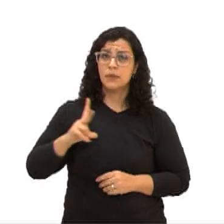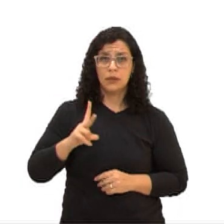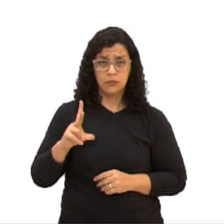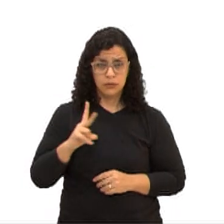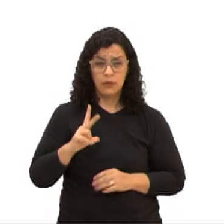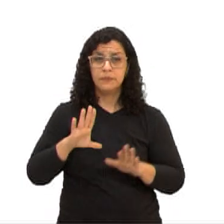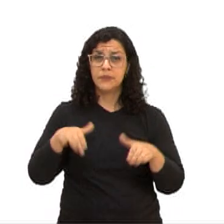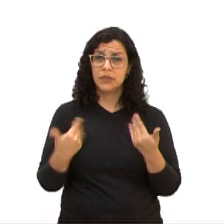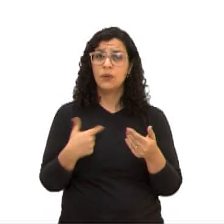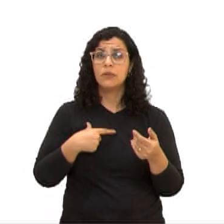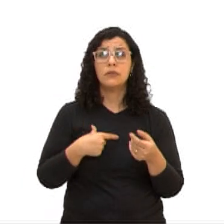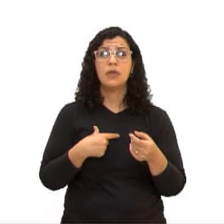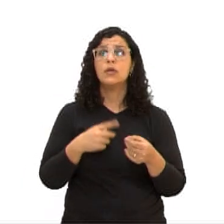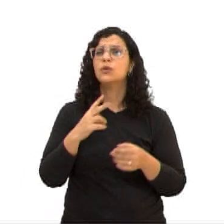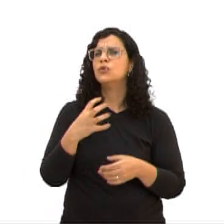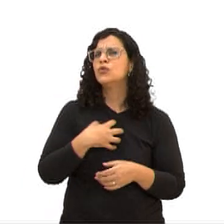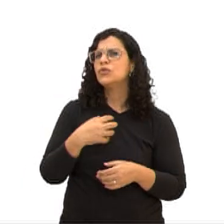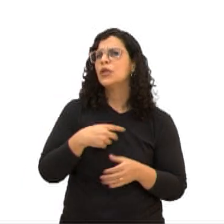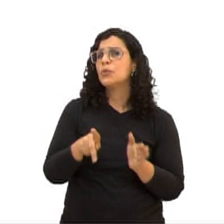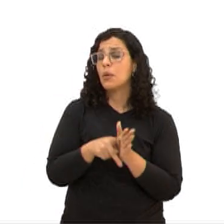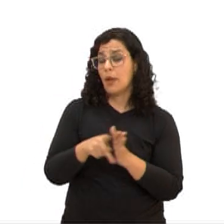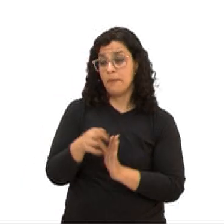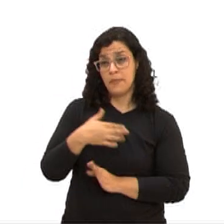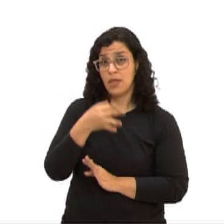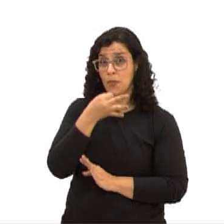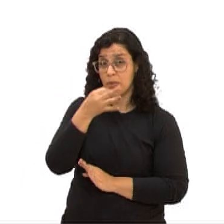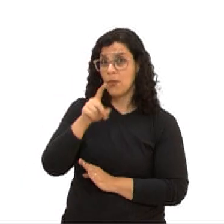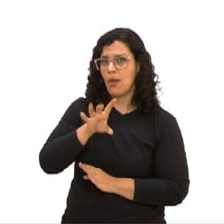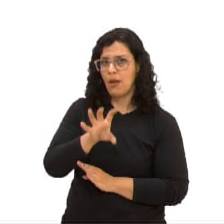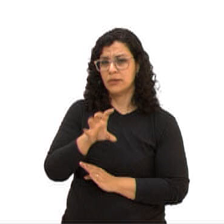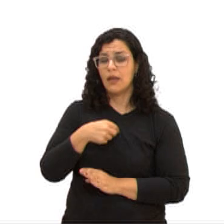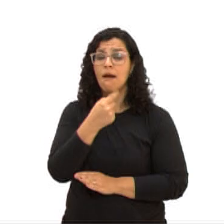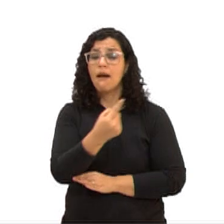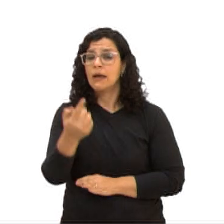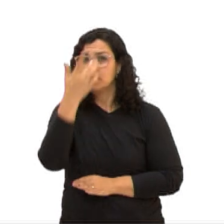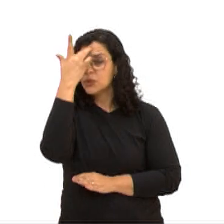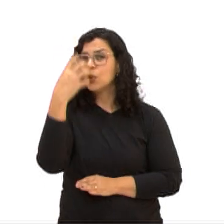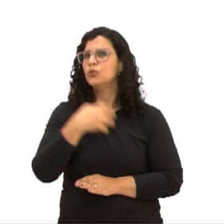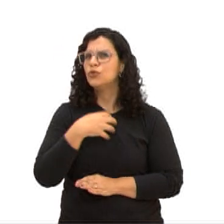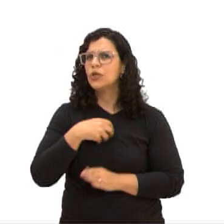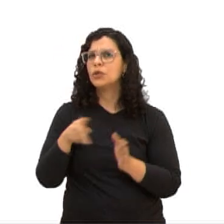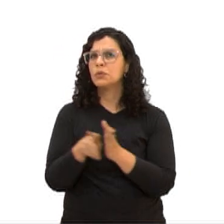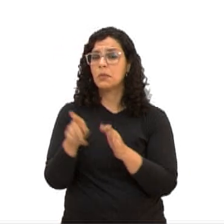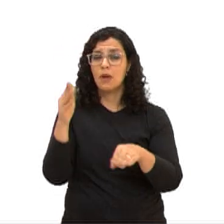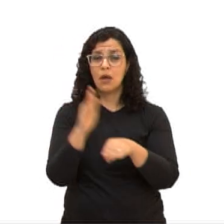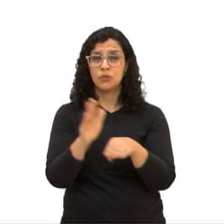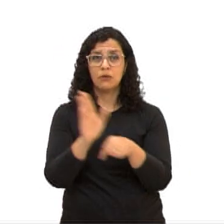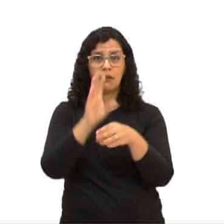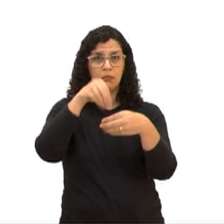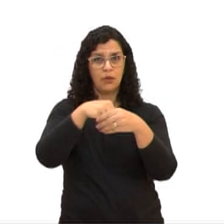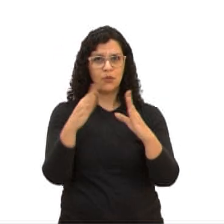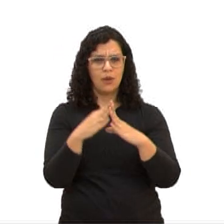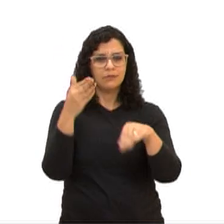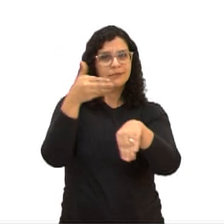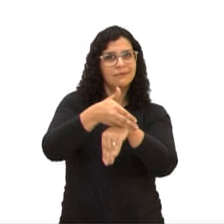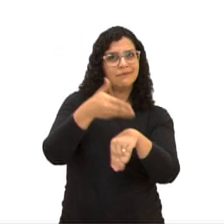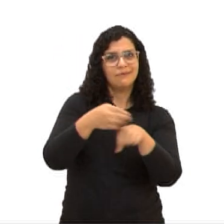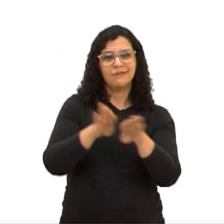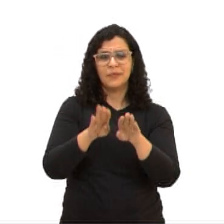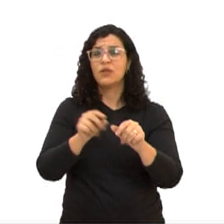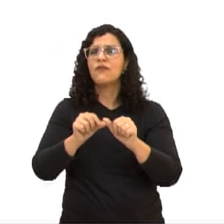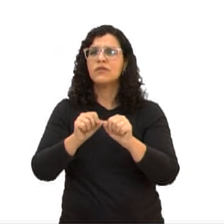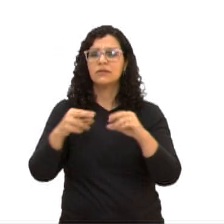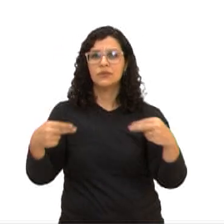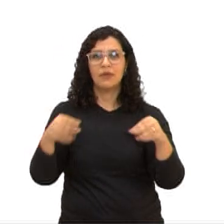pessoal, então não tem uma correção, não tem uma resposta certa, né? Cada um tem a sua maneira de ajudar, a sua maneira de participar das